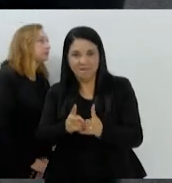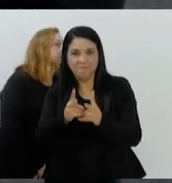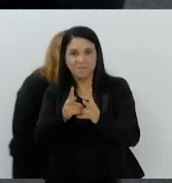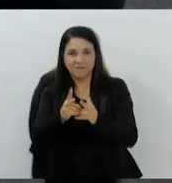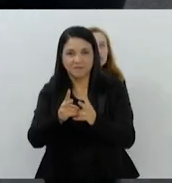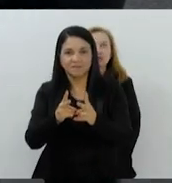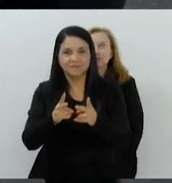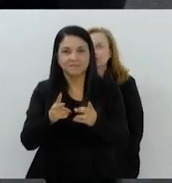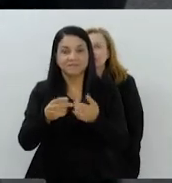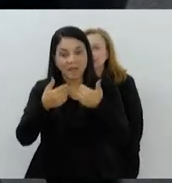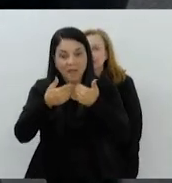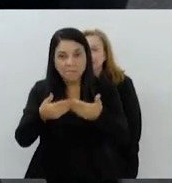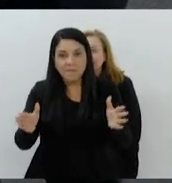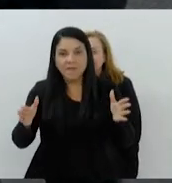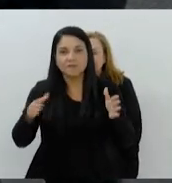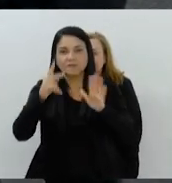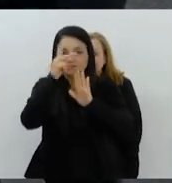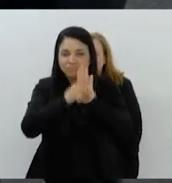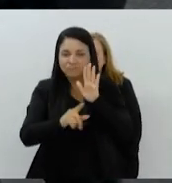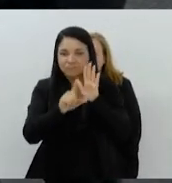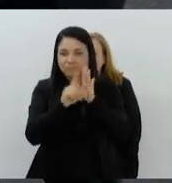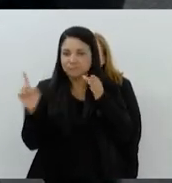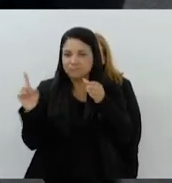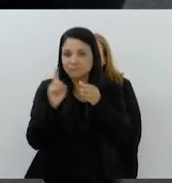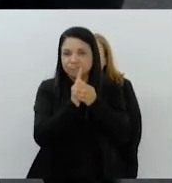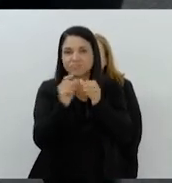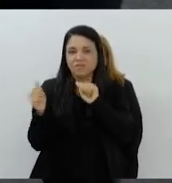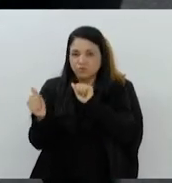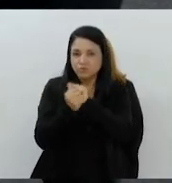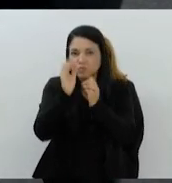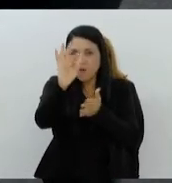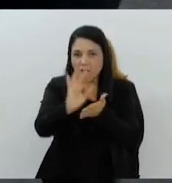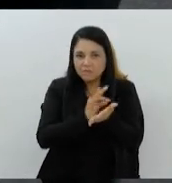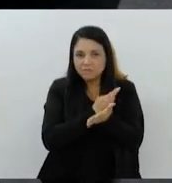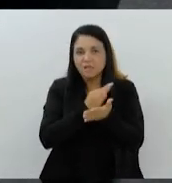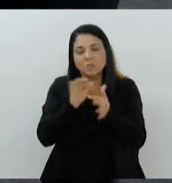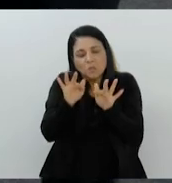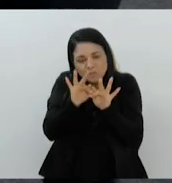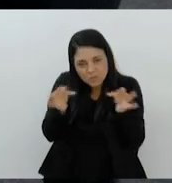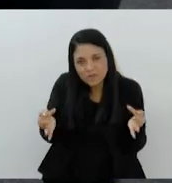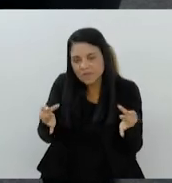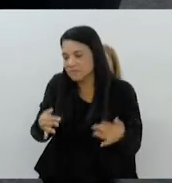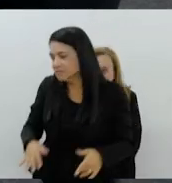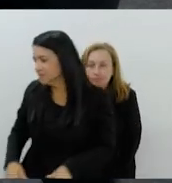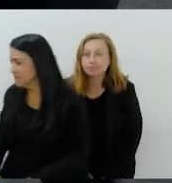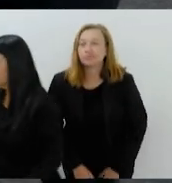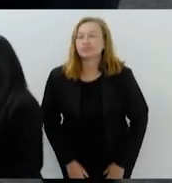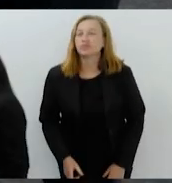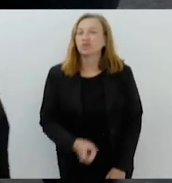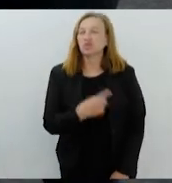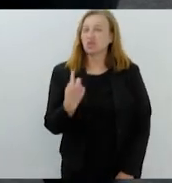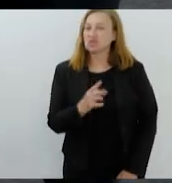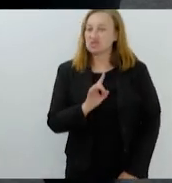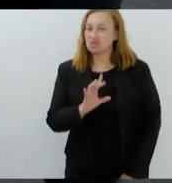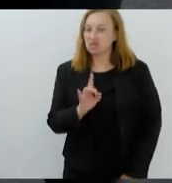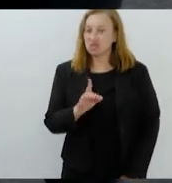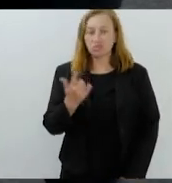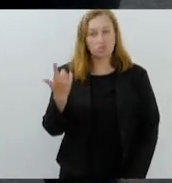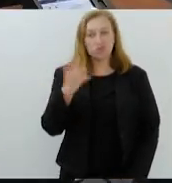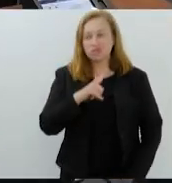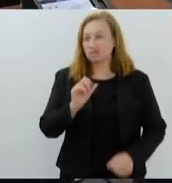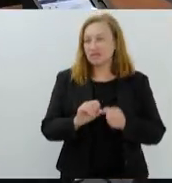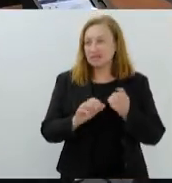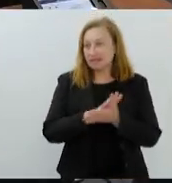aberto aí para todos que quiserem estar assinando juntos, com muita humildade, até porque nós sozinhos não vamos a lugar